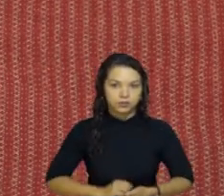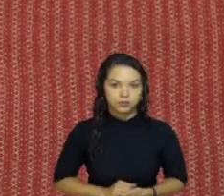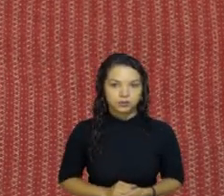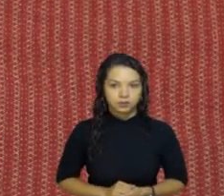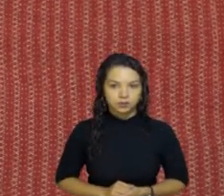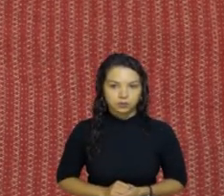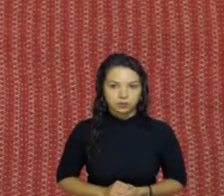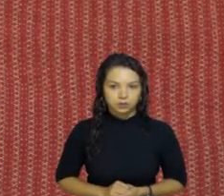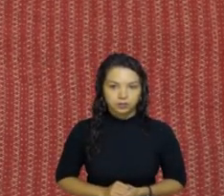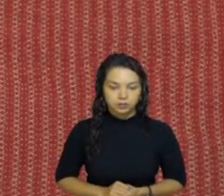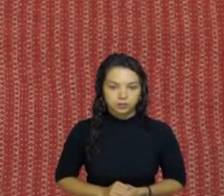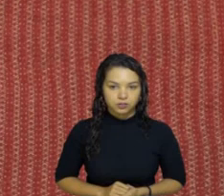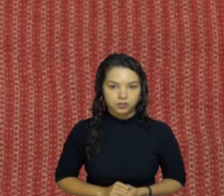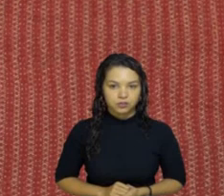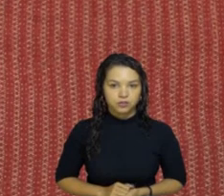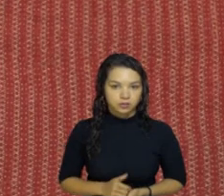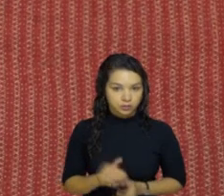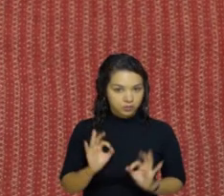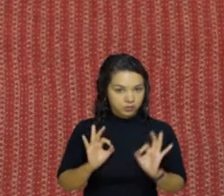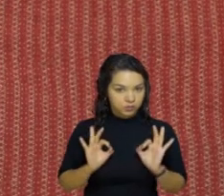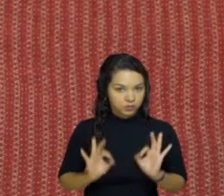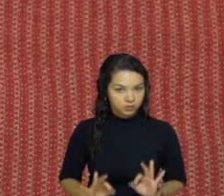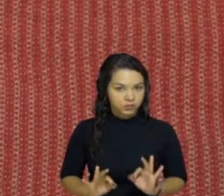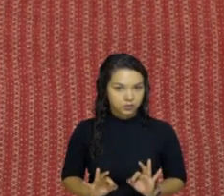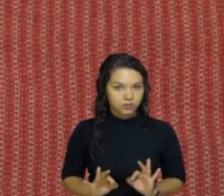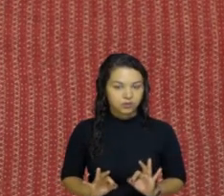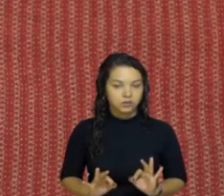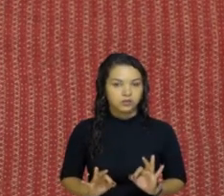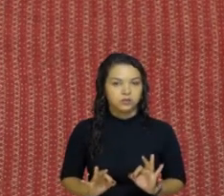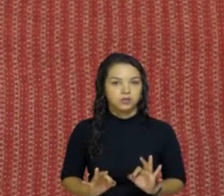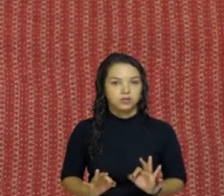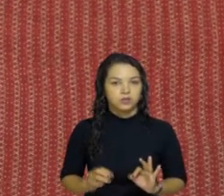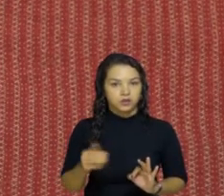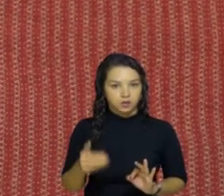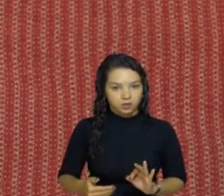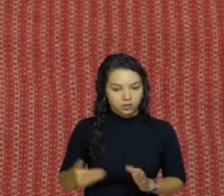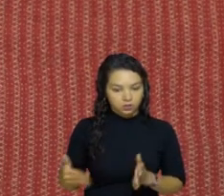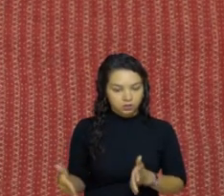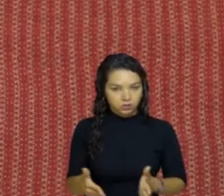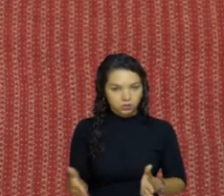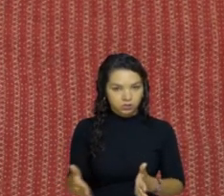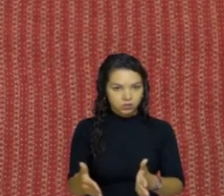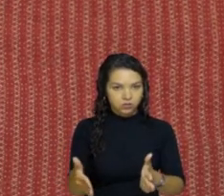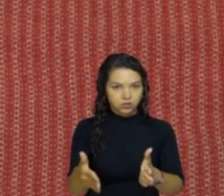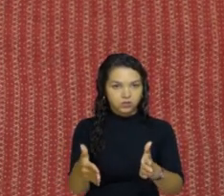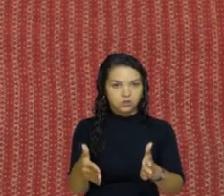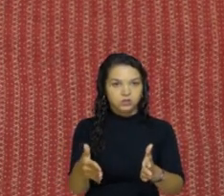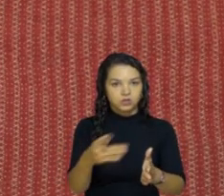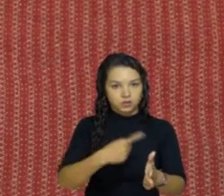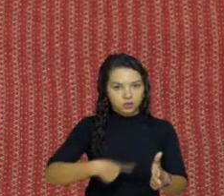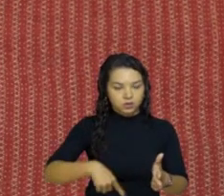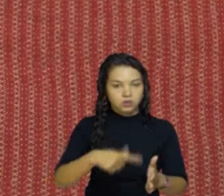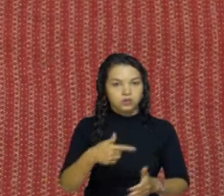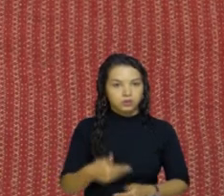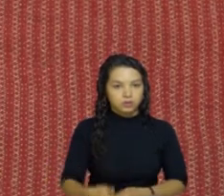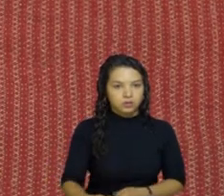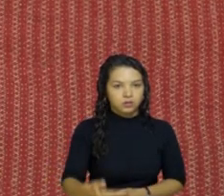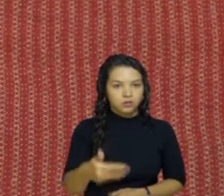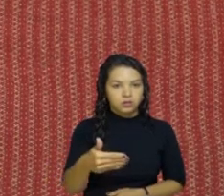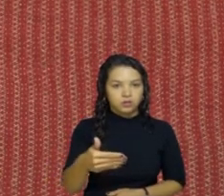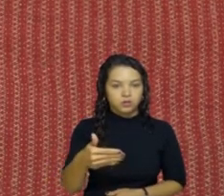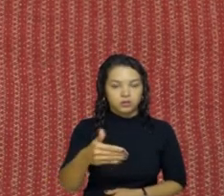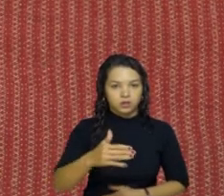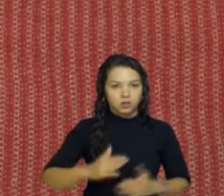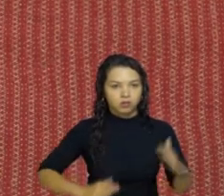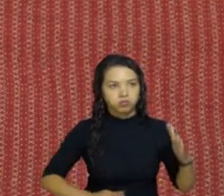e certamente, da forma como que estão sendo conduzidos, nós chegaremos ao